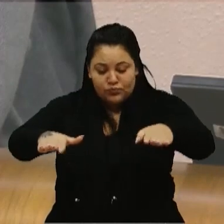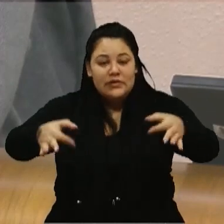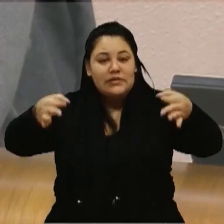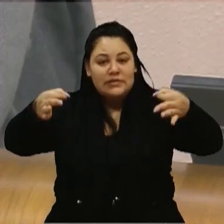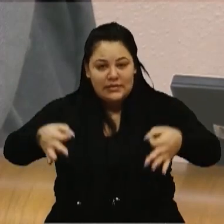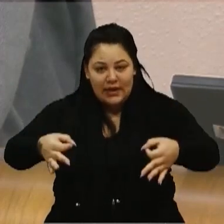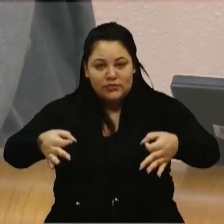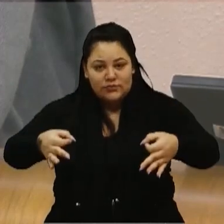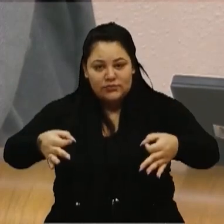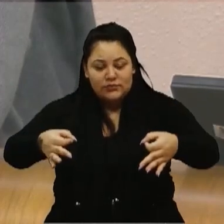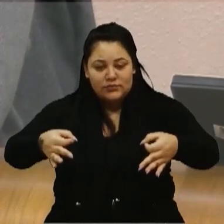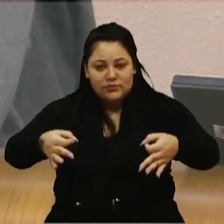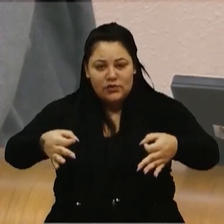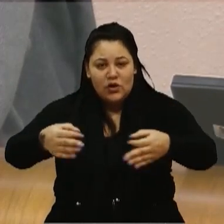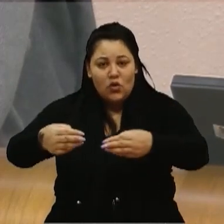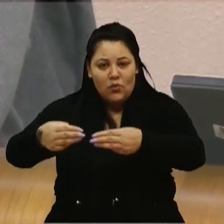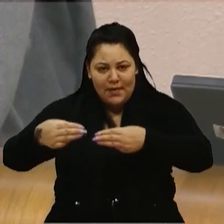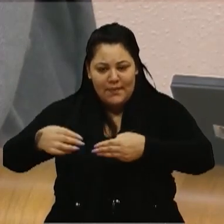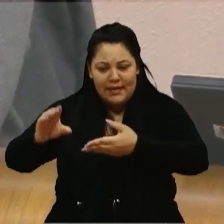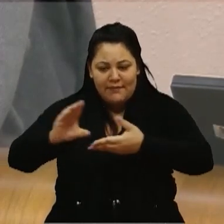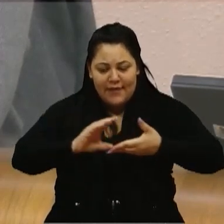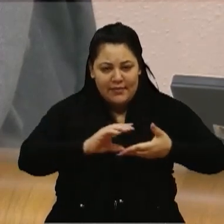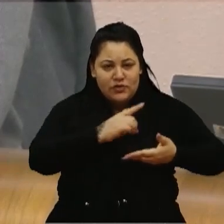de 1.300.000,